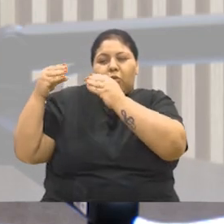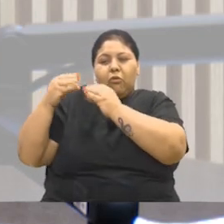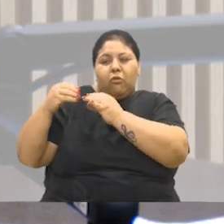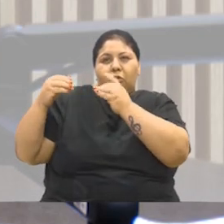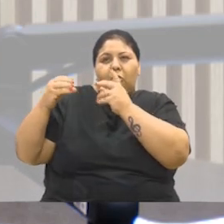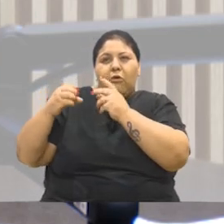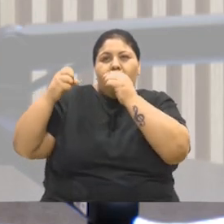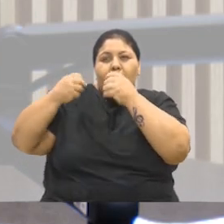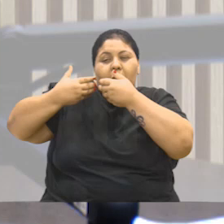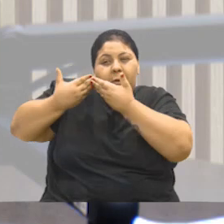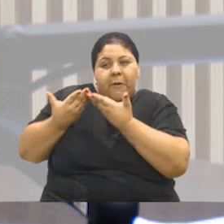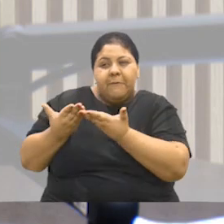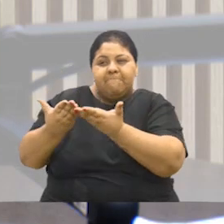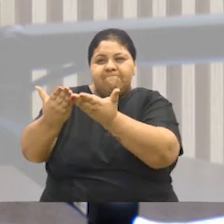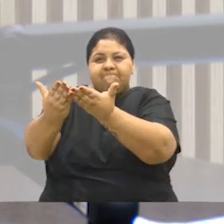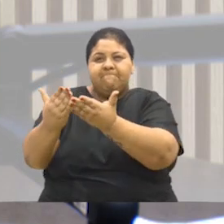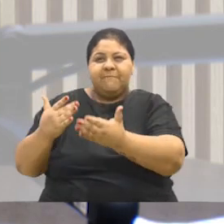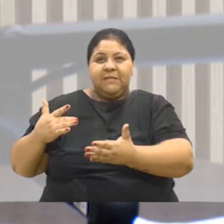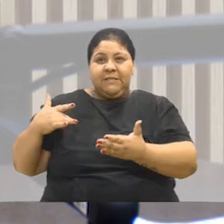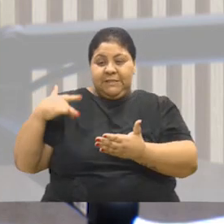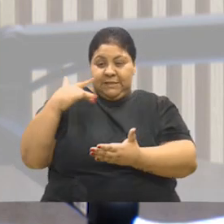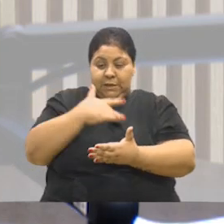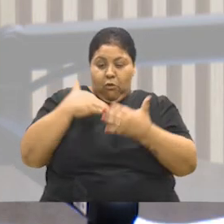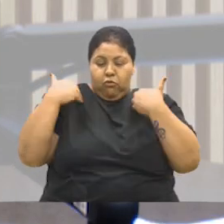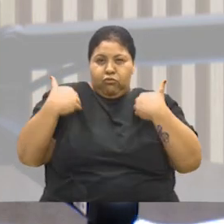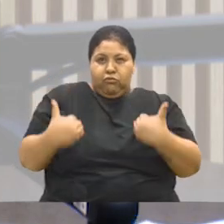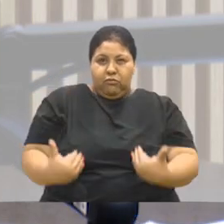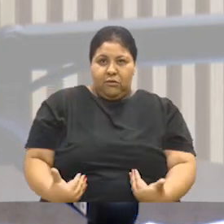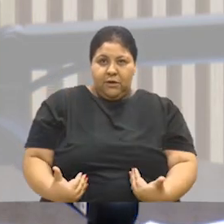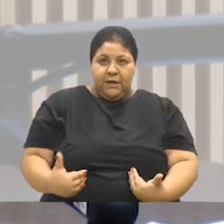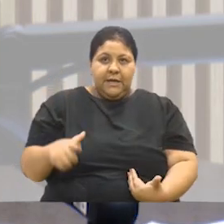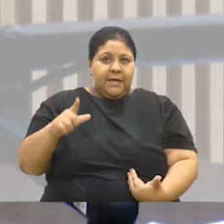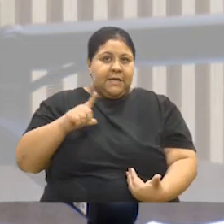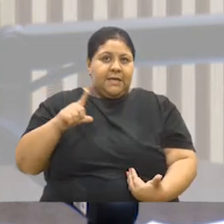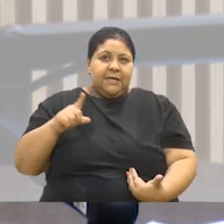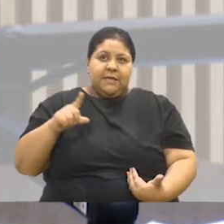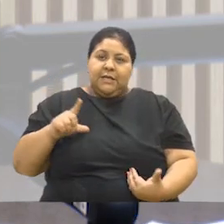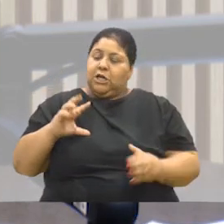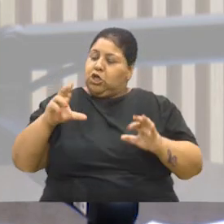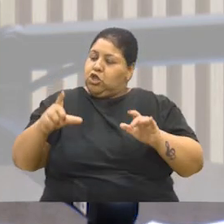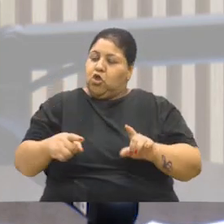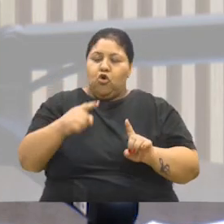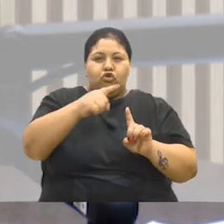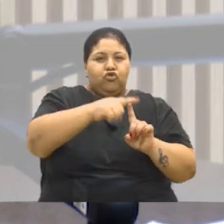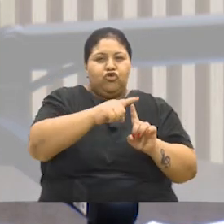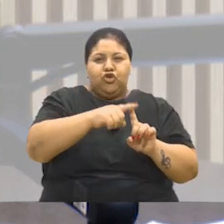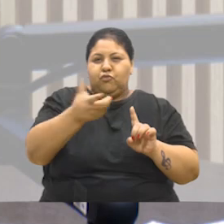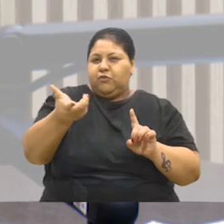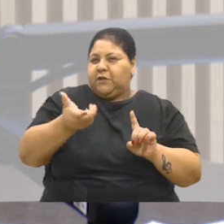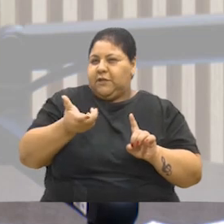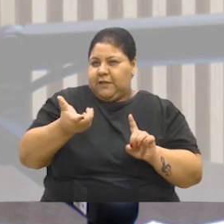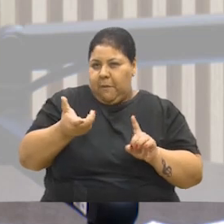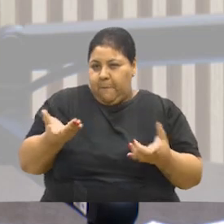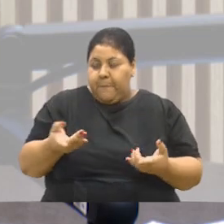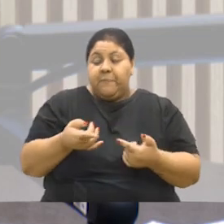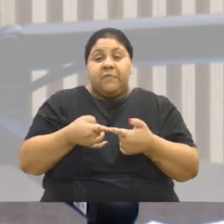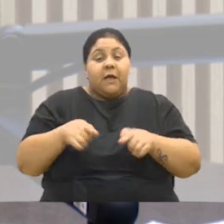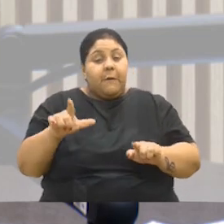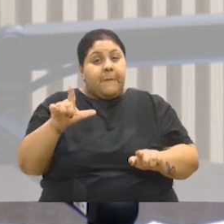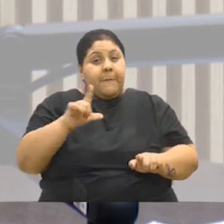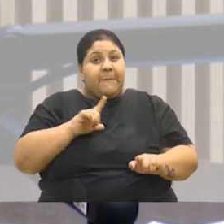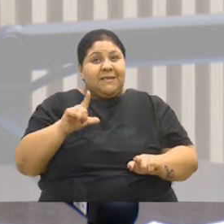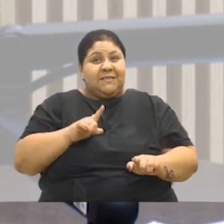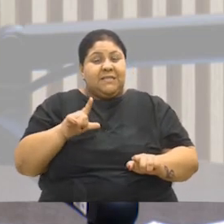físico. Então, existem florais de Bach para tudo que nós quisermos, sabe? Mas a gente tem uma técnica que acessa